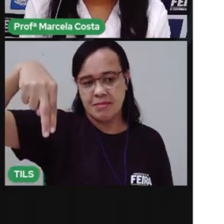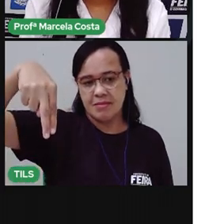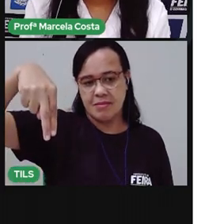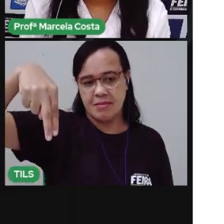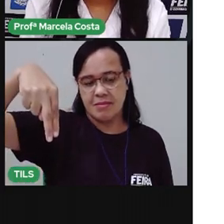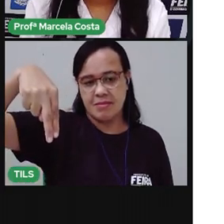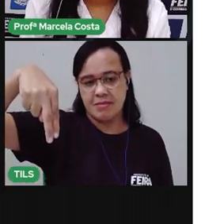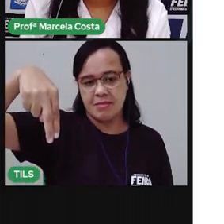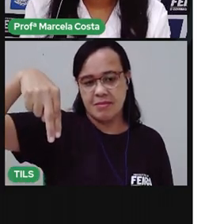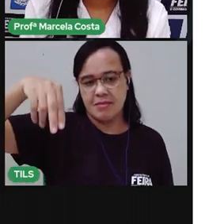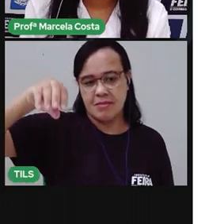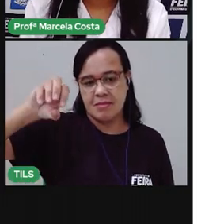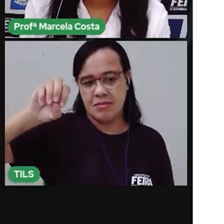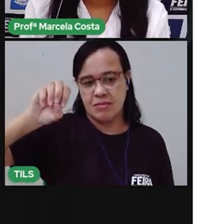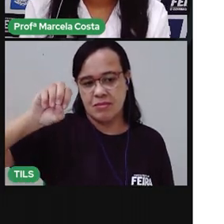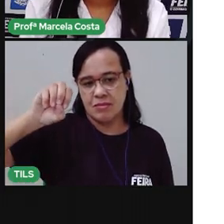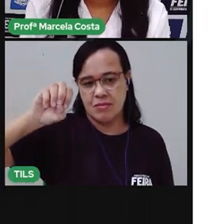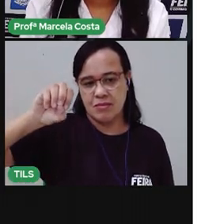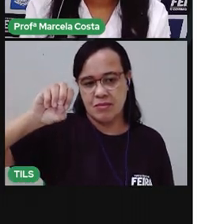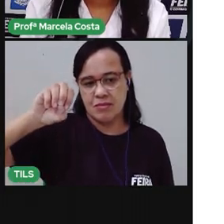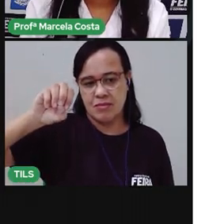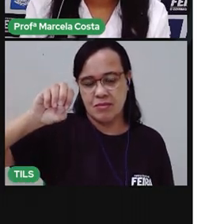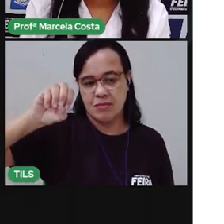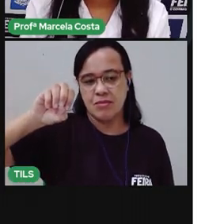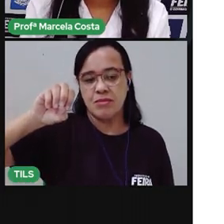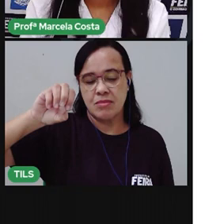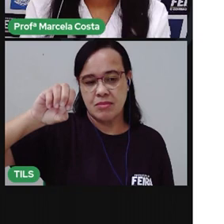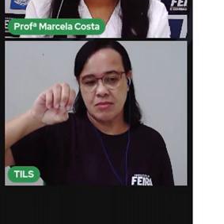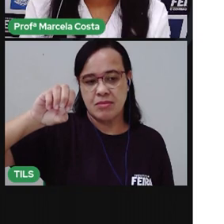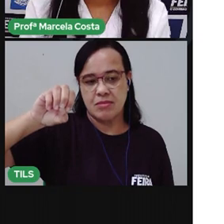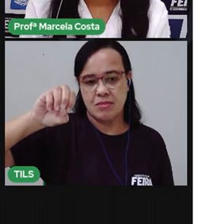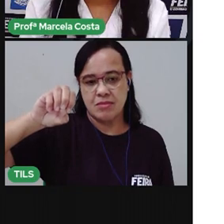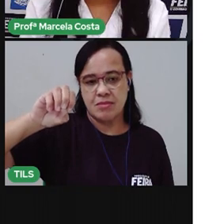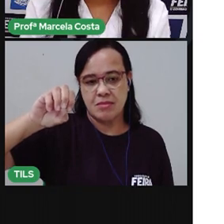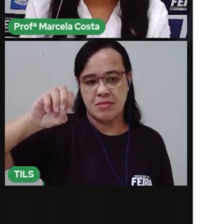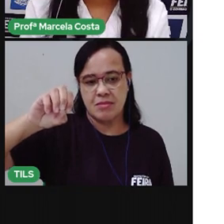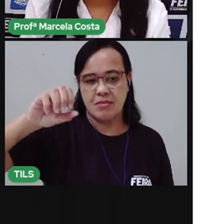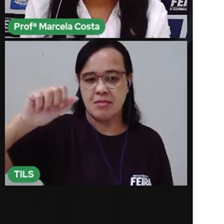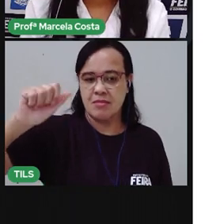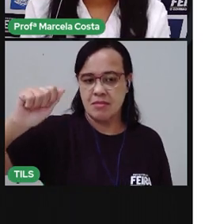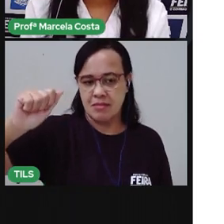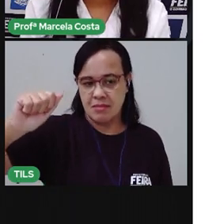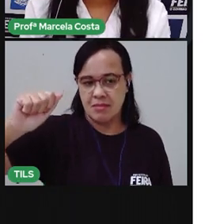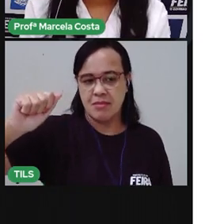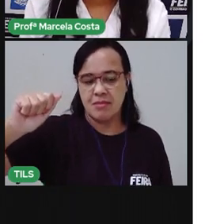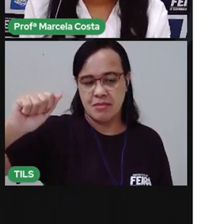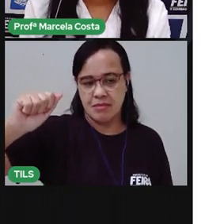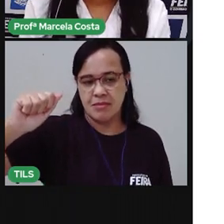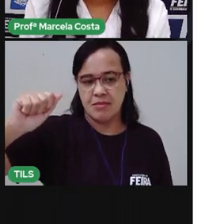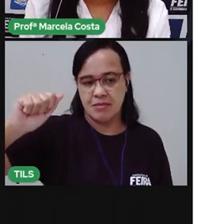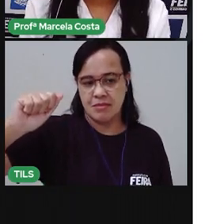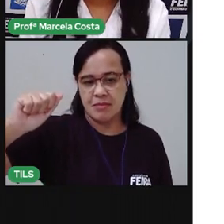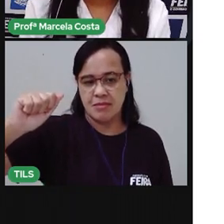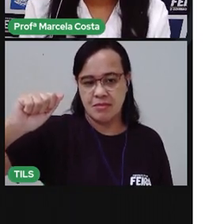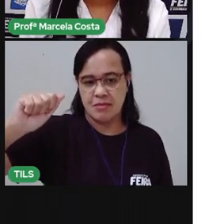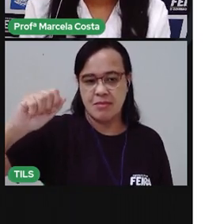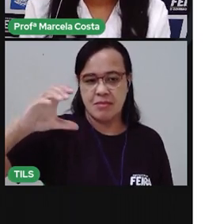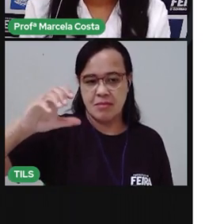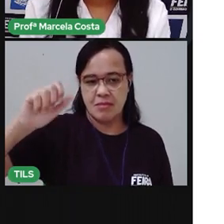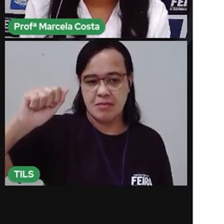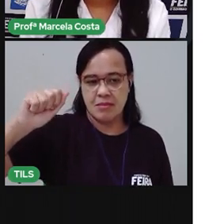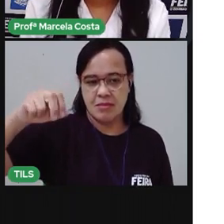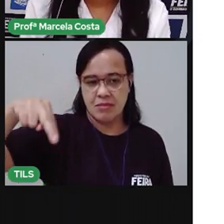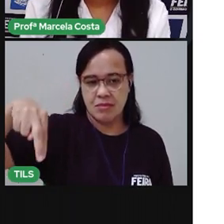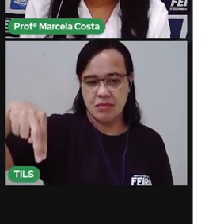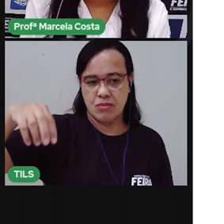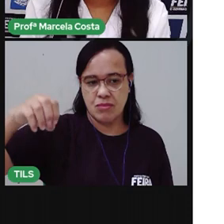o neon o nó eu a de cá